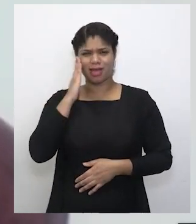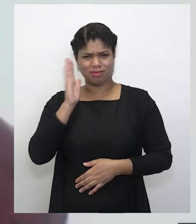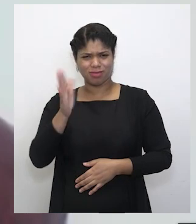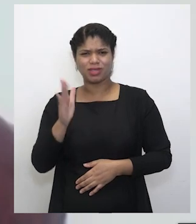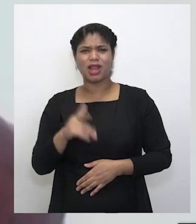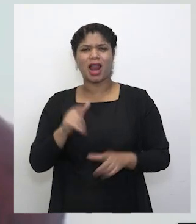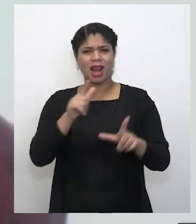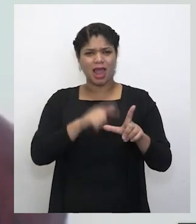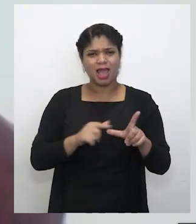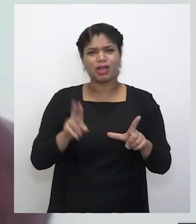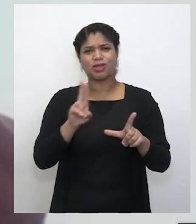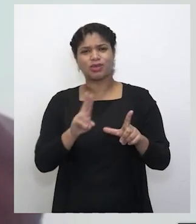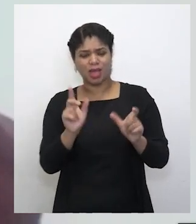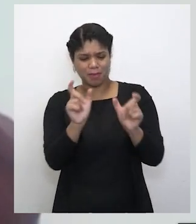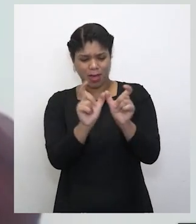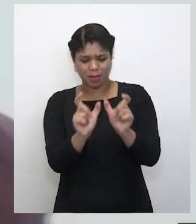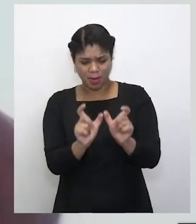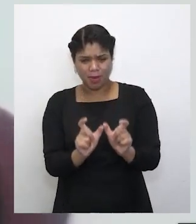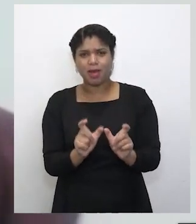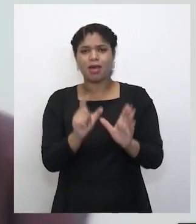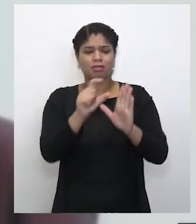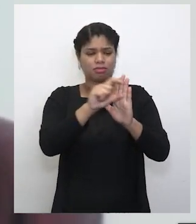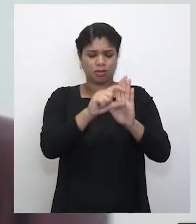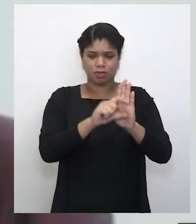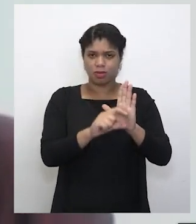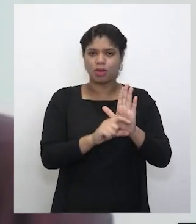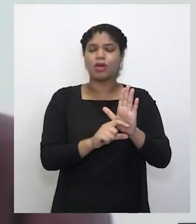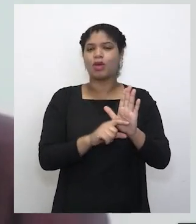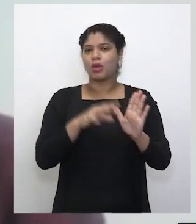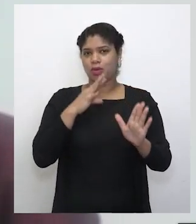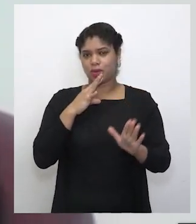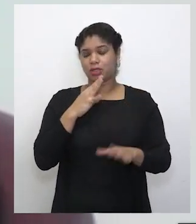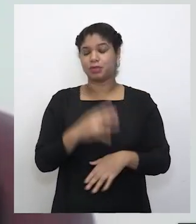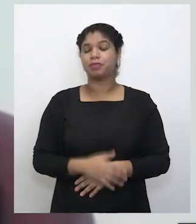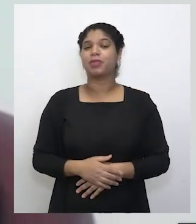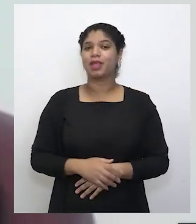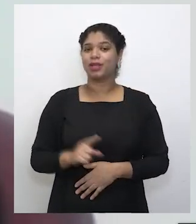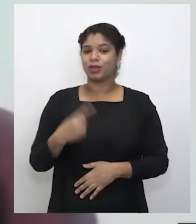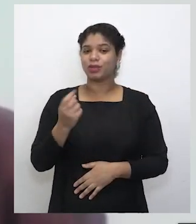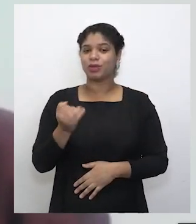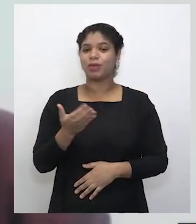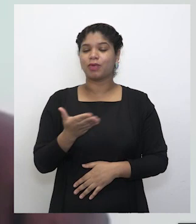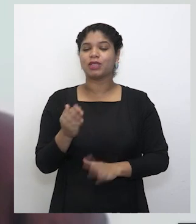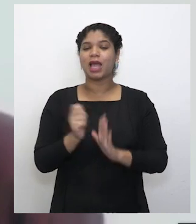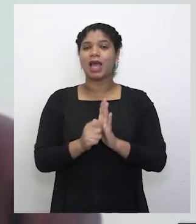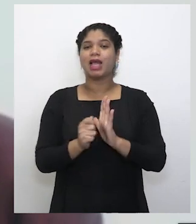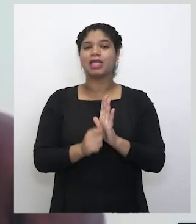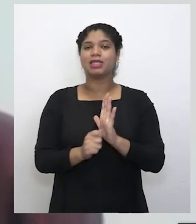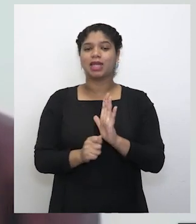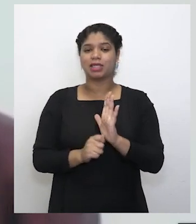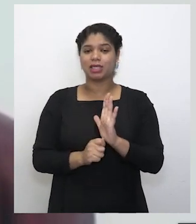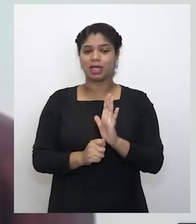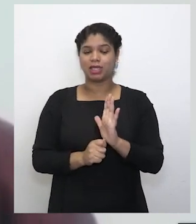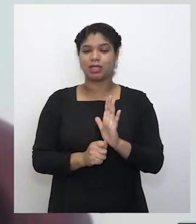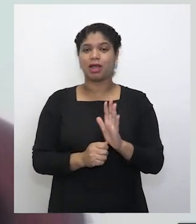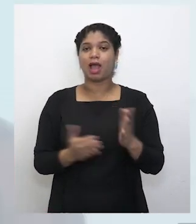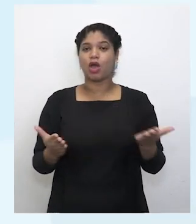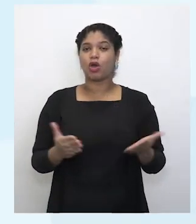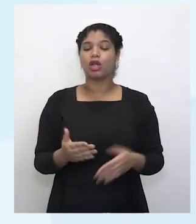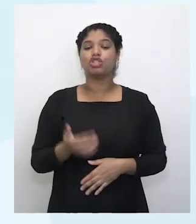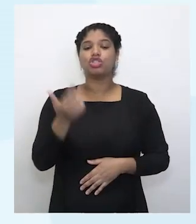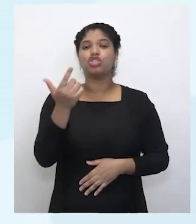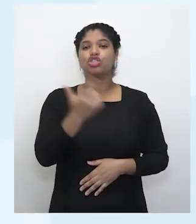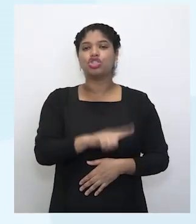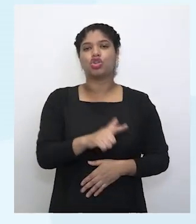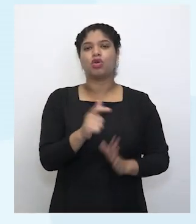escrita. Então, já que a gente está falando sobre a escrita, nós vamos falar sobre a reescrita,